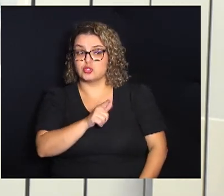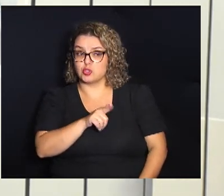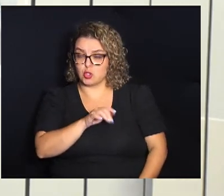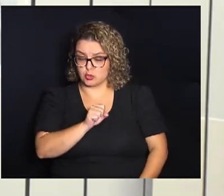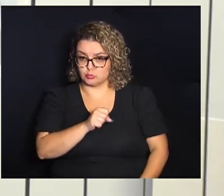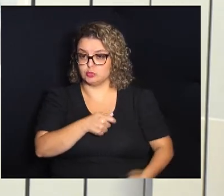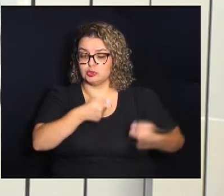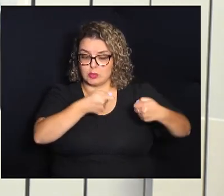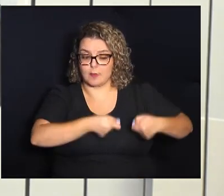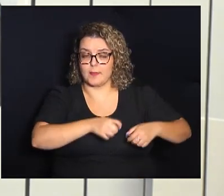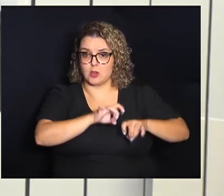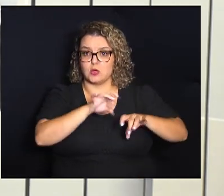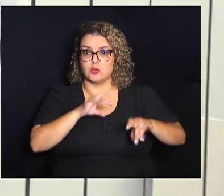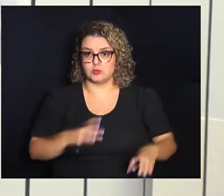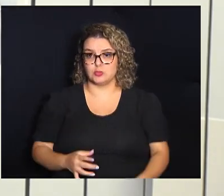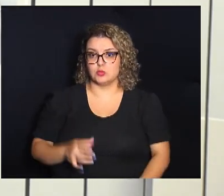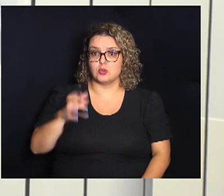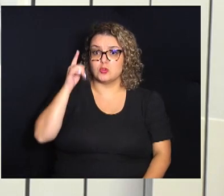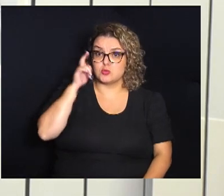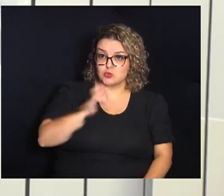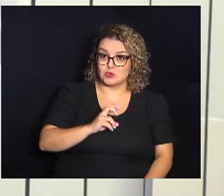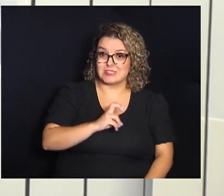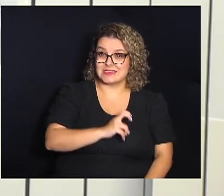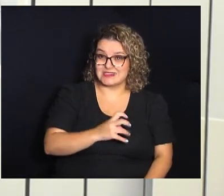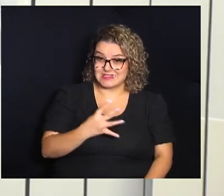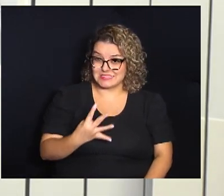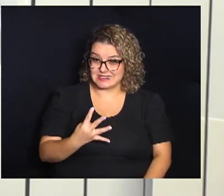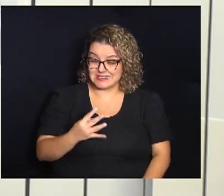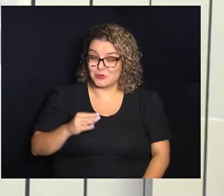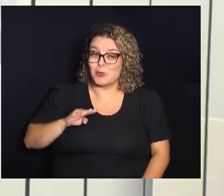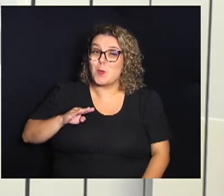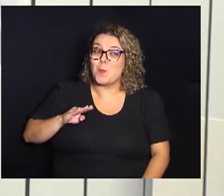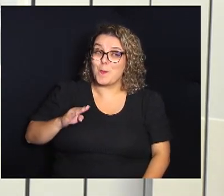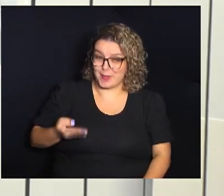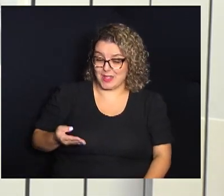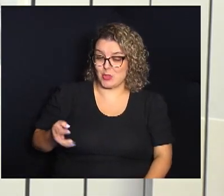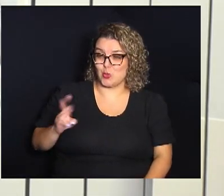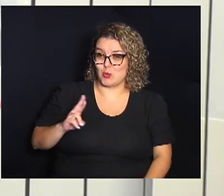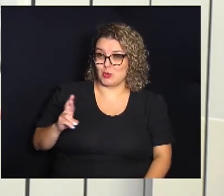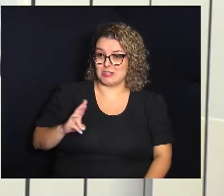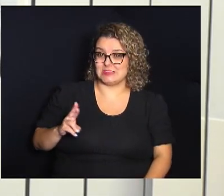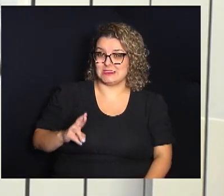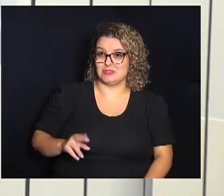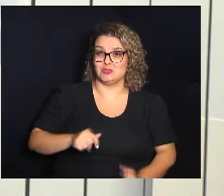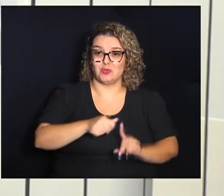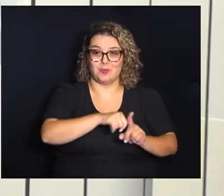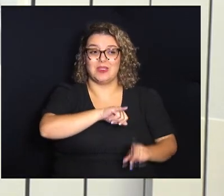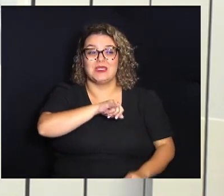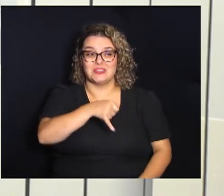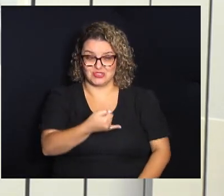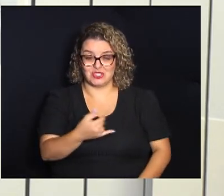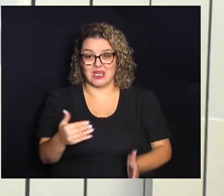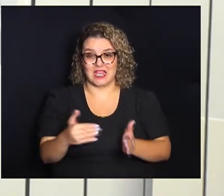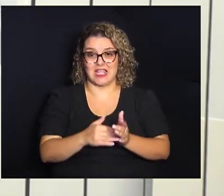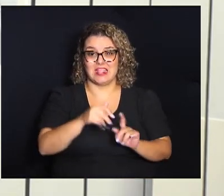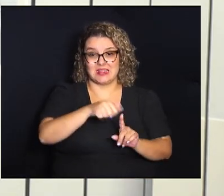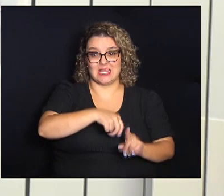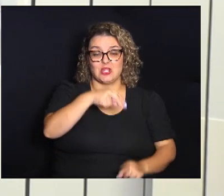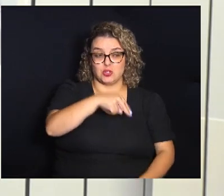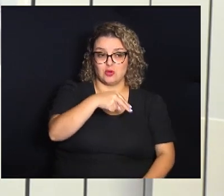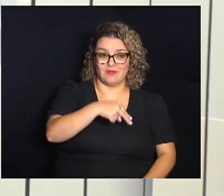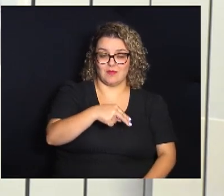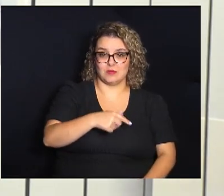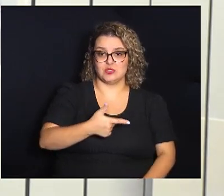online atingiram 54 bilhões de reais entre janeiro e novembro de